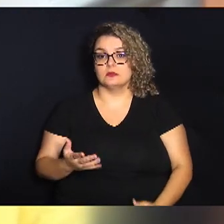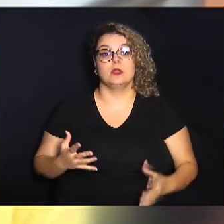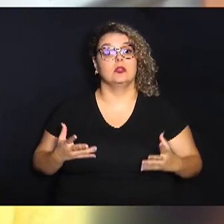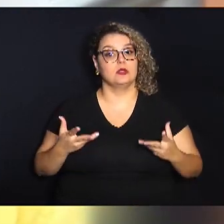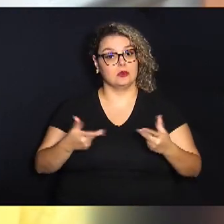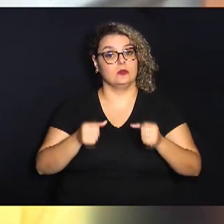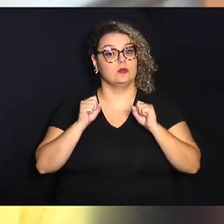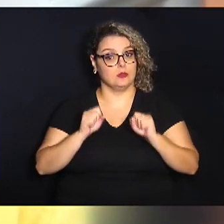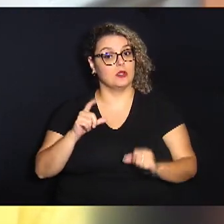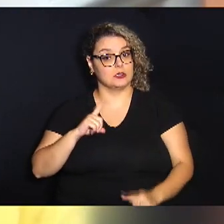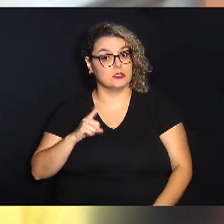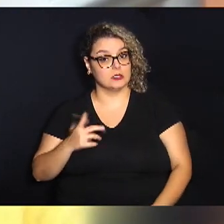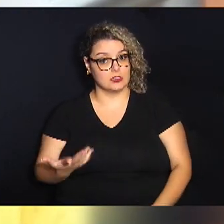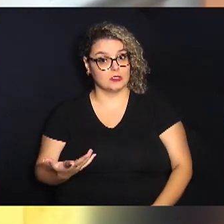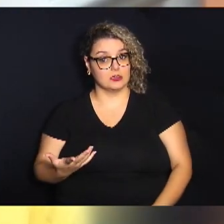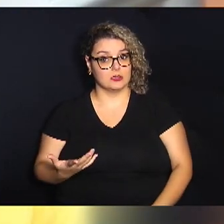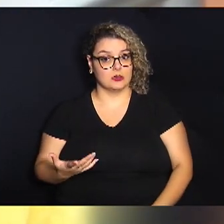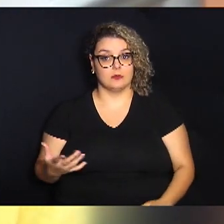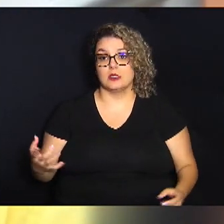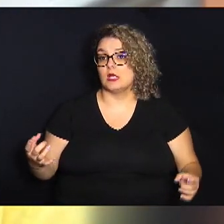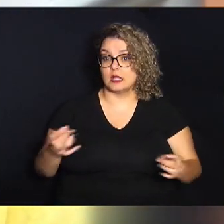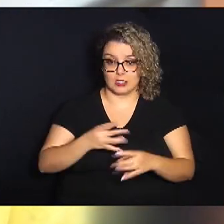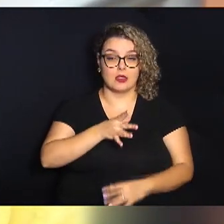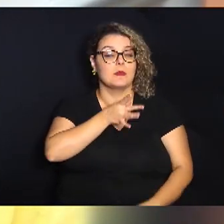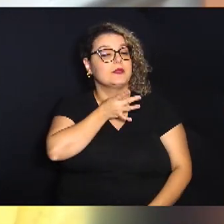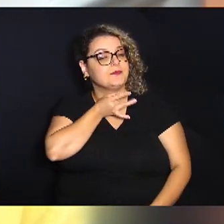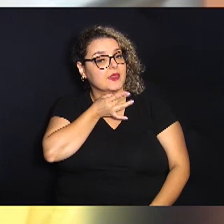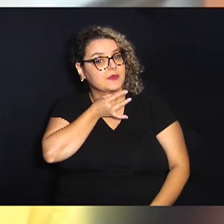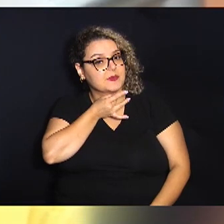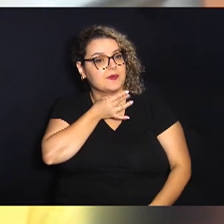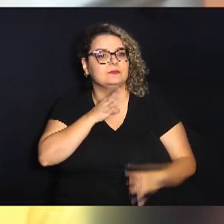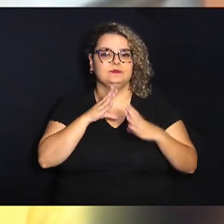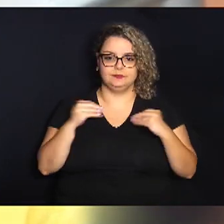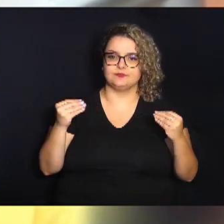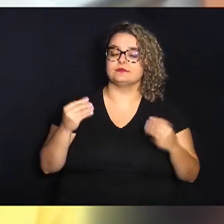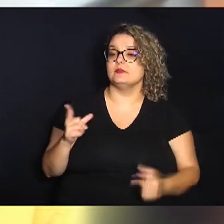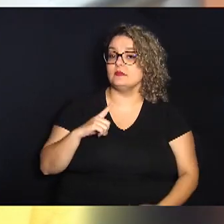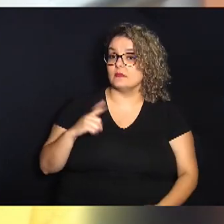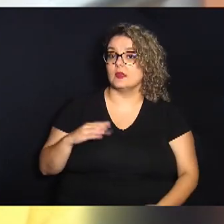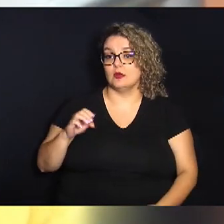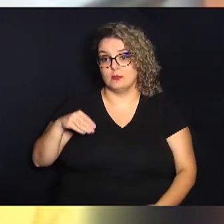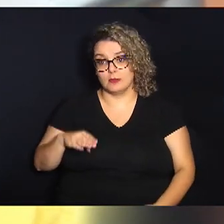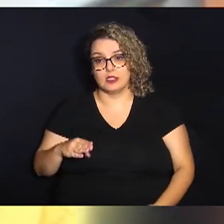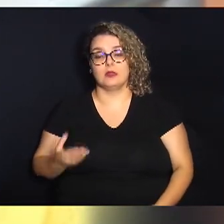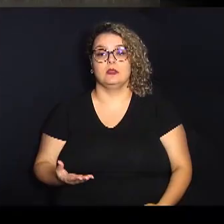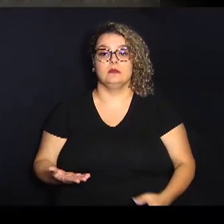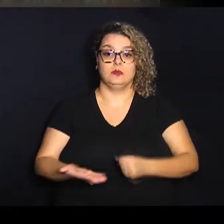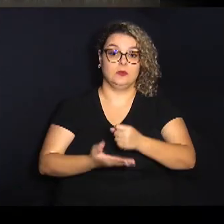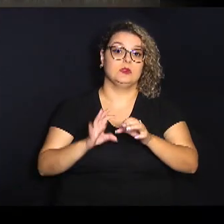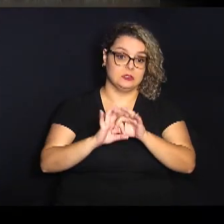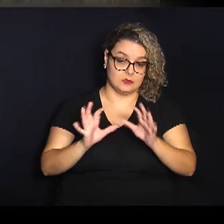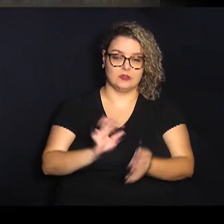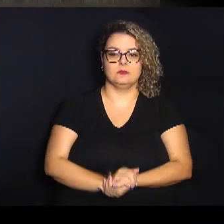todos possam ter como saciar sua sede, né? E ter esse bem fundamental disponível.